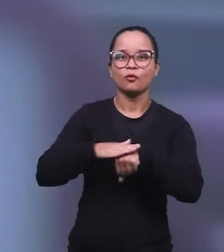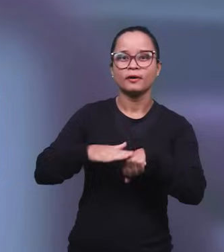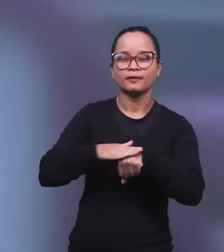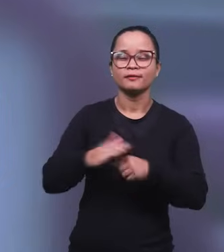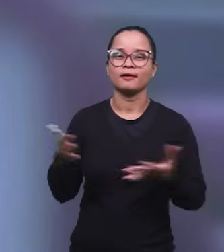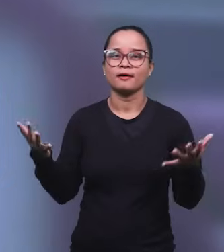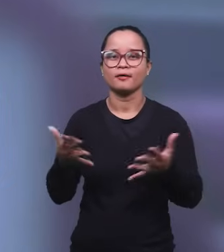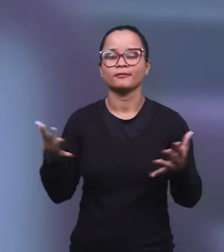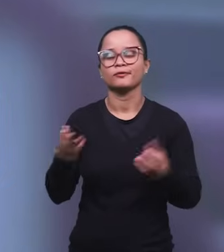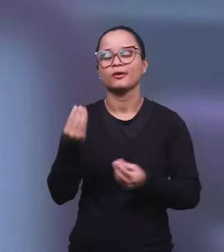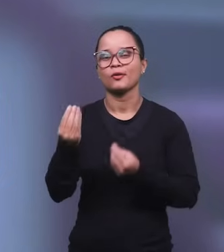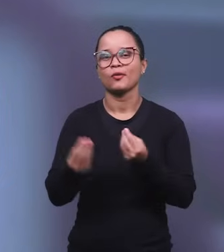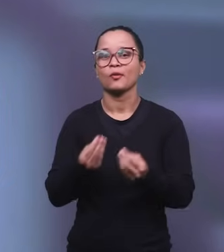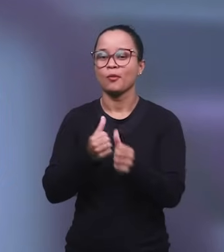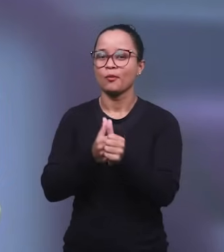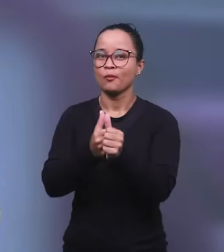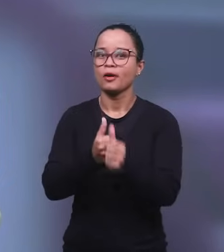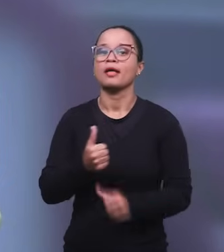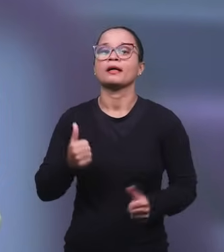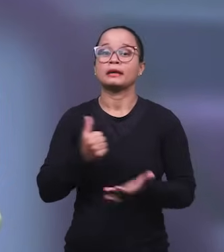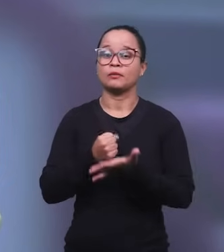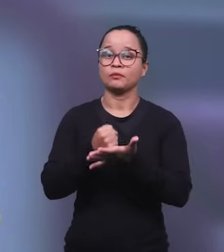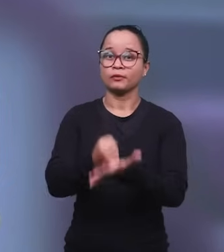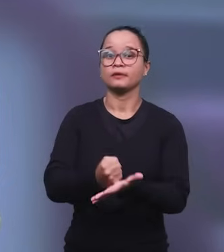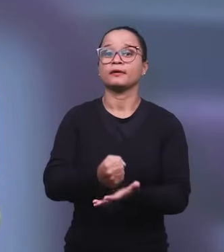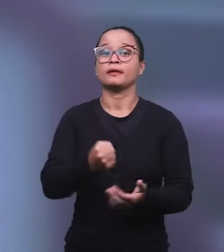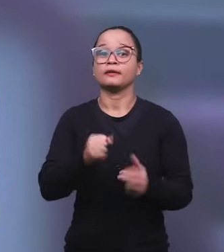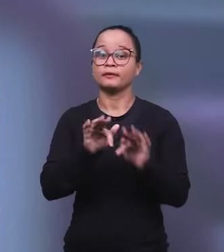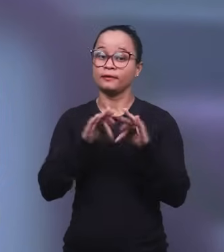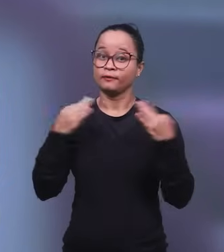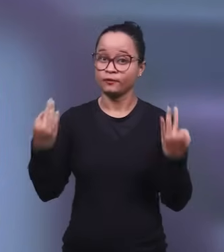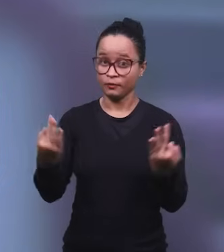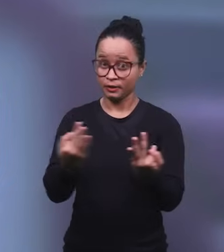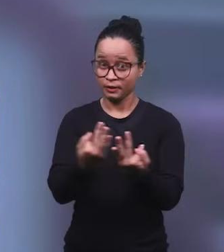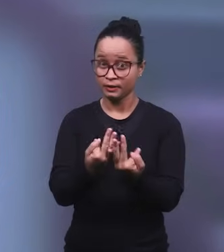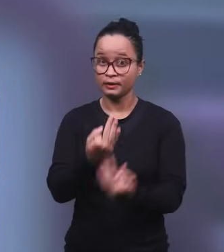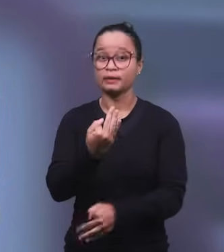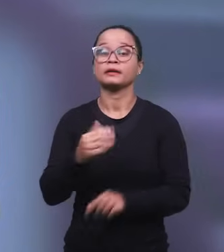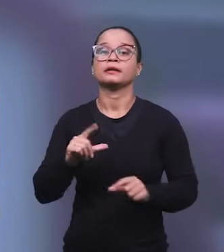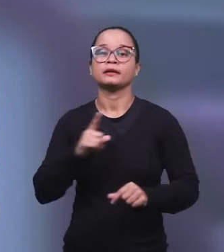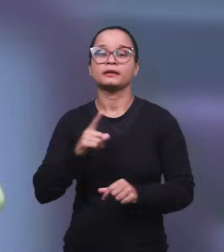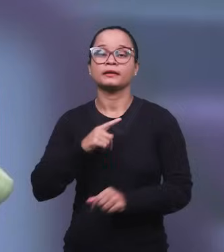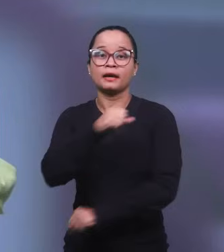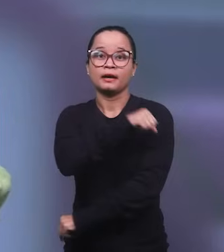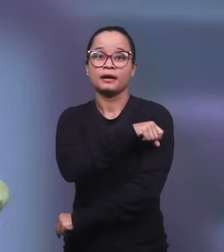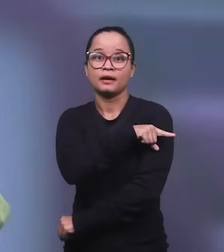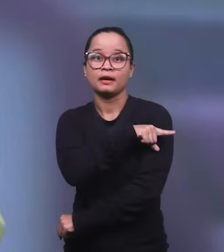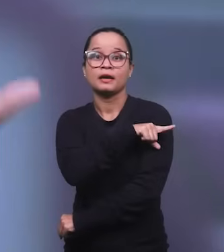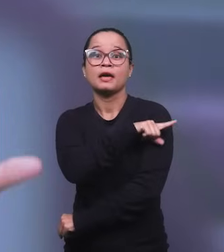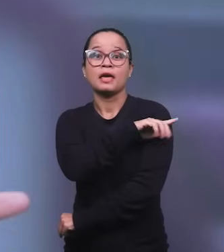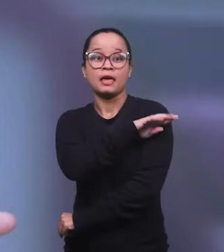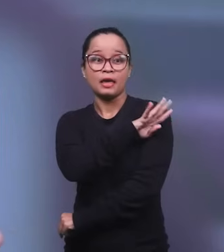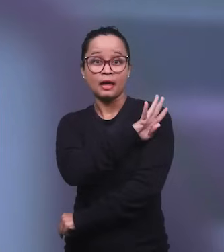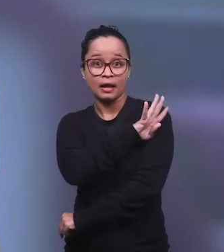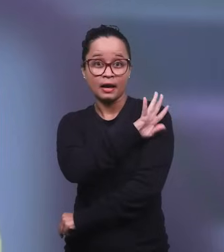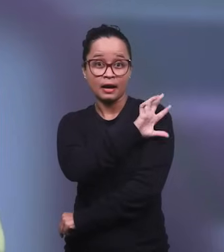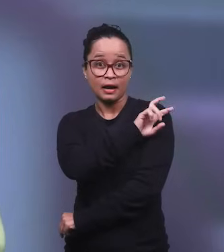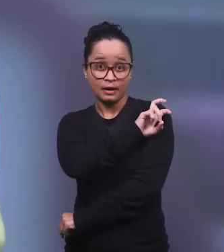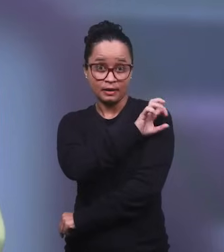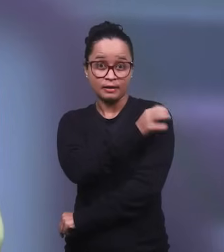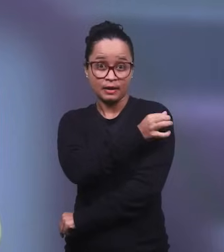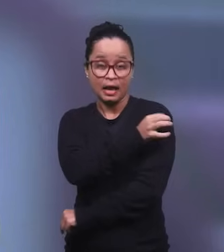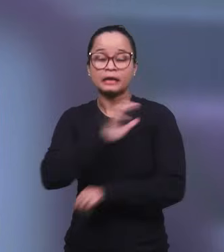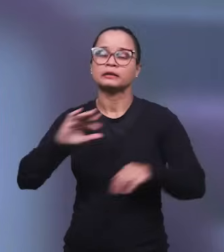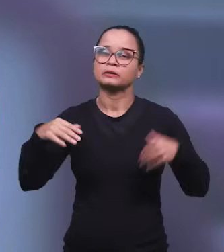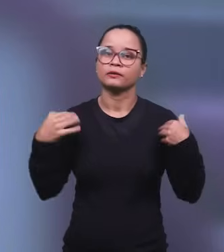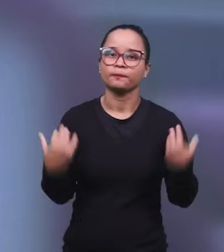nos estudos das crianças do ensino fundamental 1, ou seja, aquelas entre 6 anos de idade